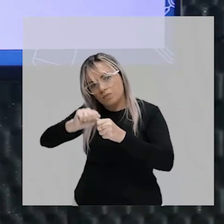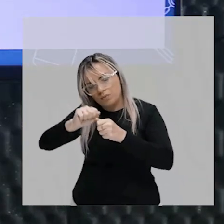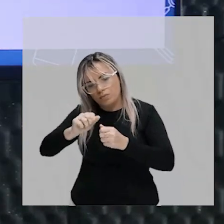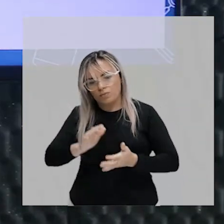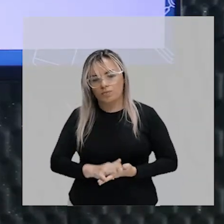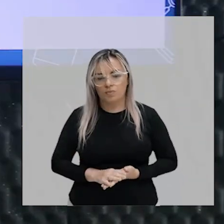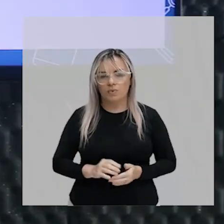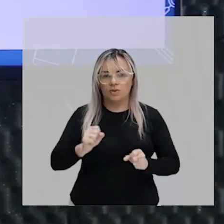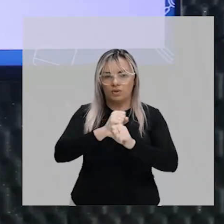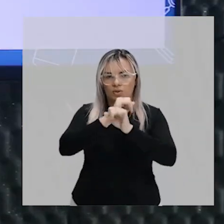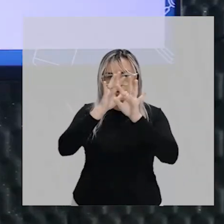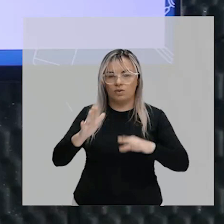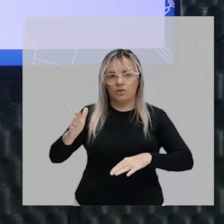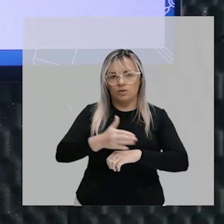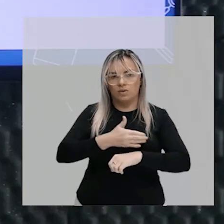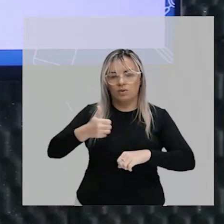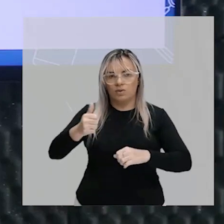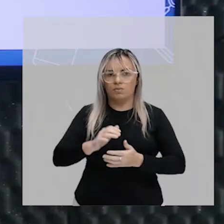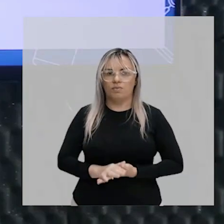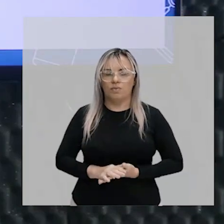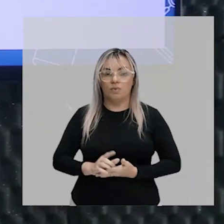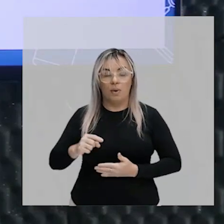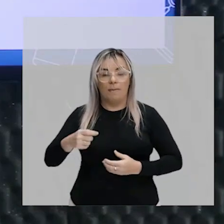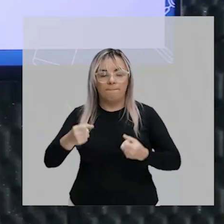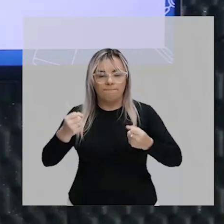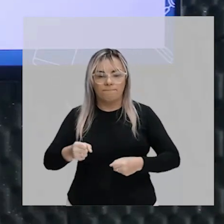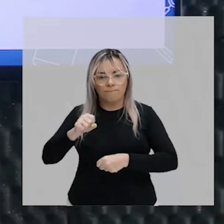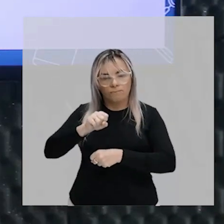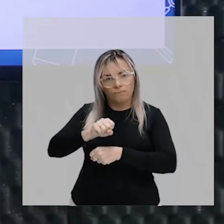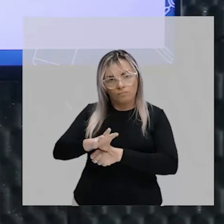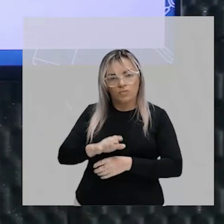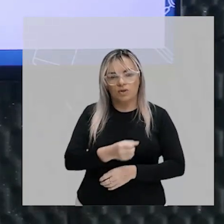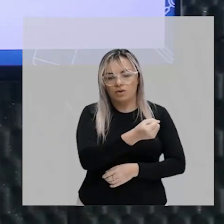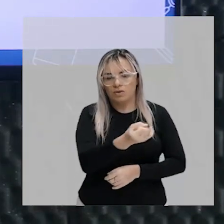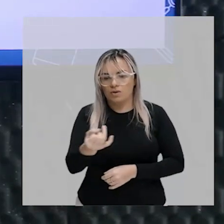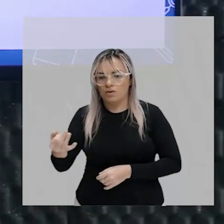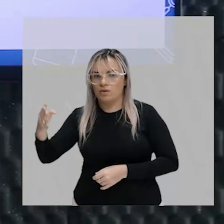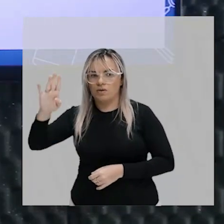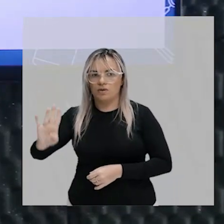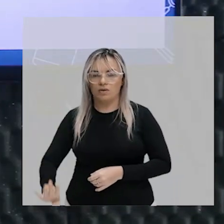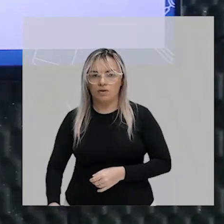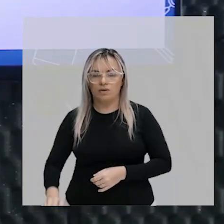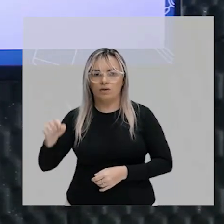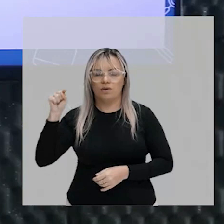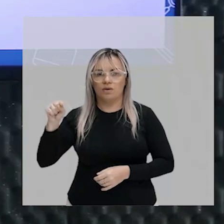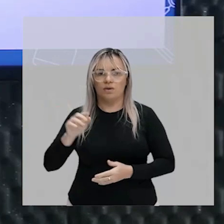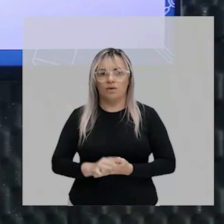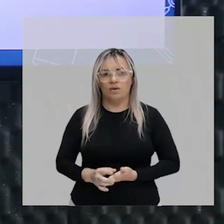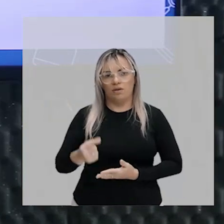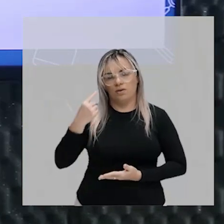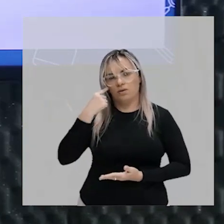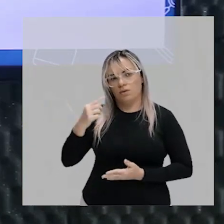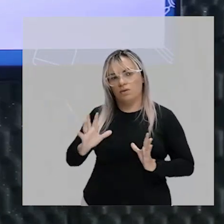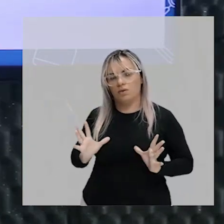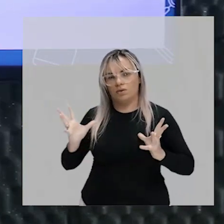divisão obviamente ou melhor vou até te dar uma dica melhor tu podes fatorar tá se pegar esses seis e fatorar tu vais enxergar